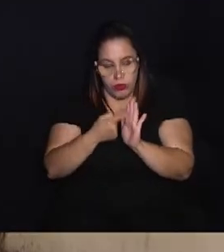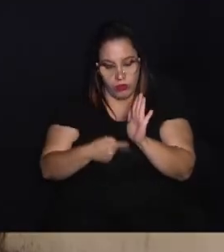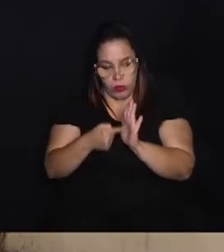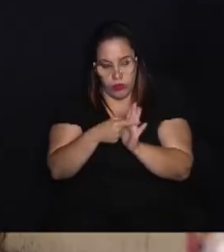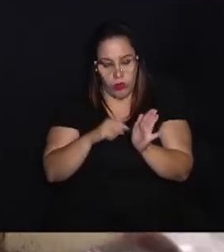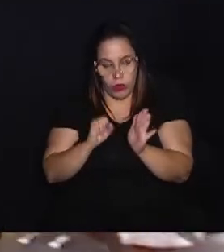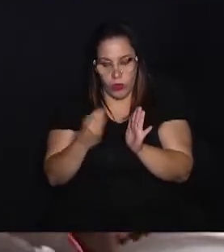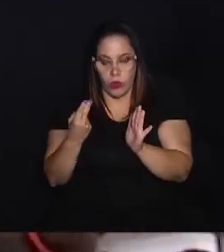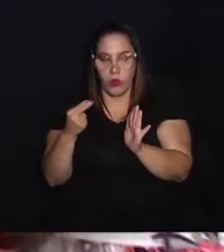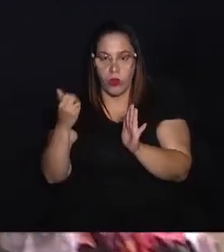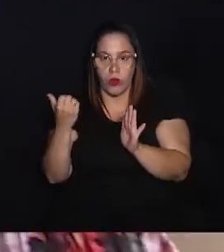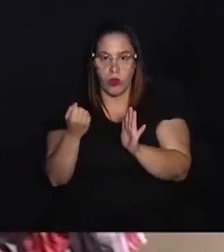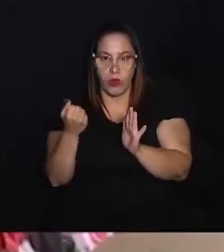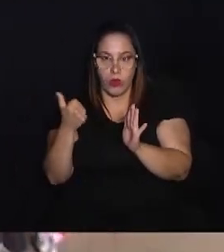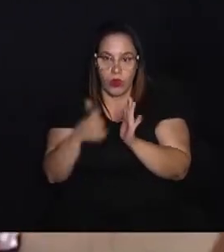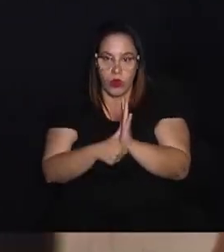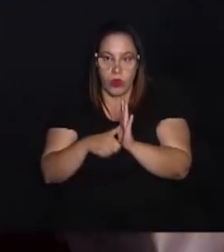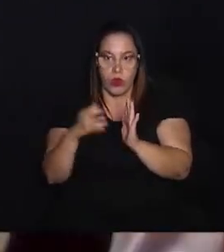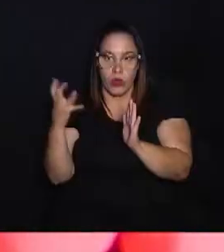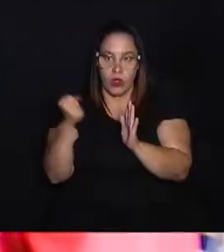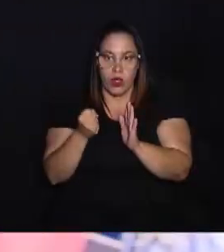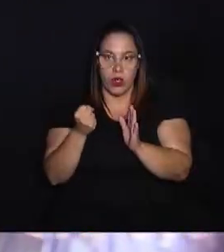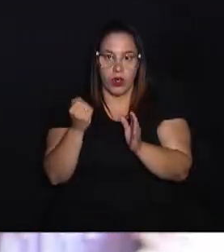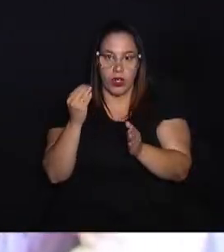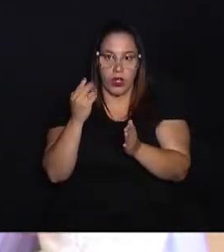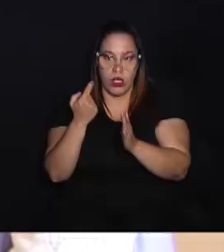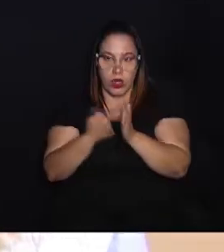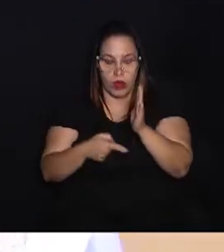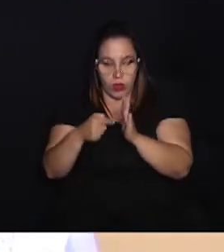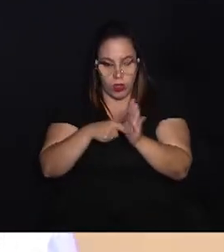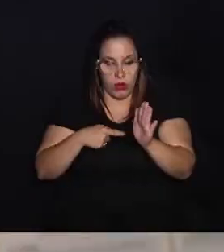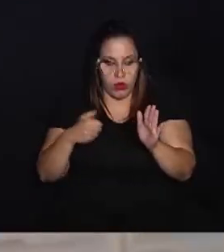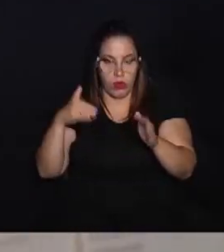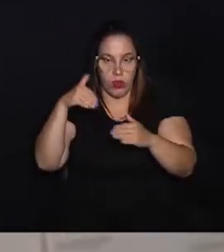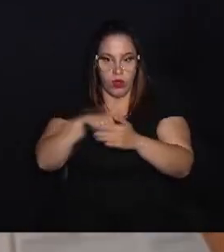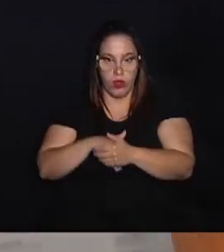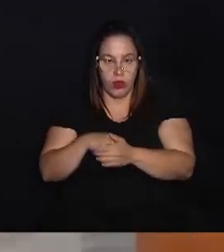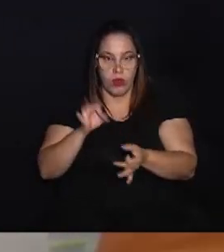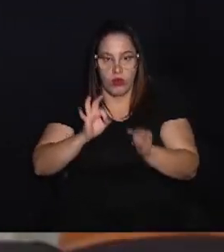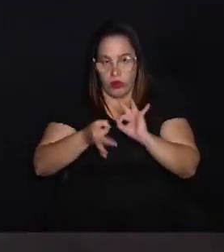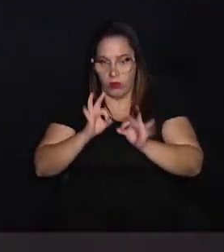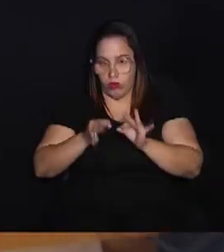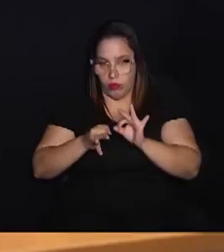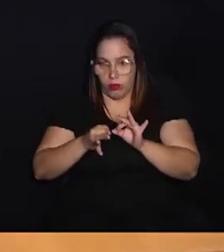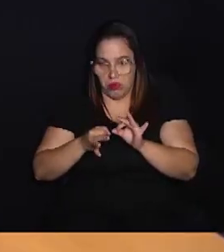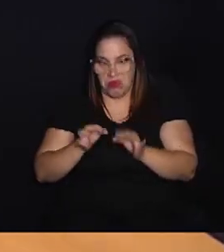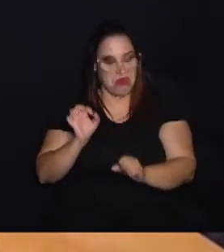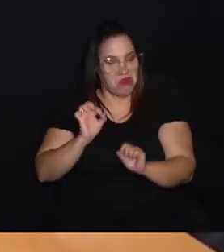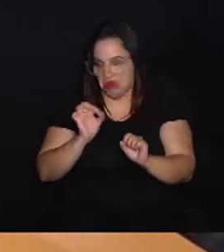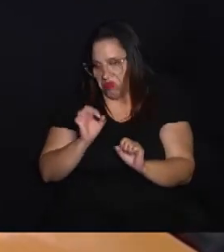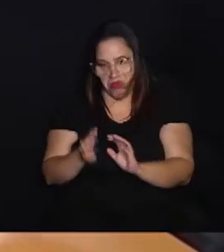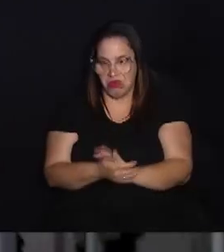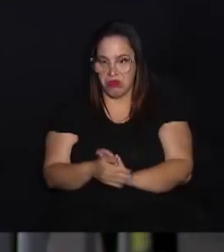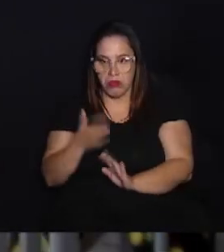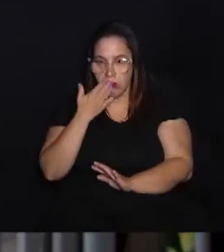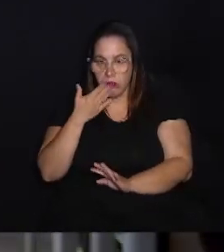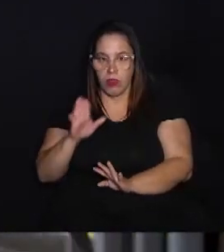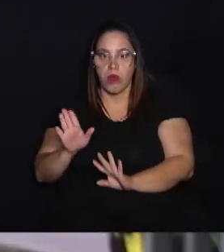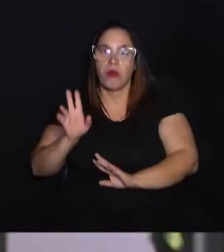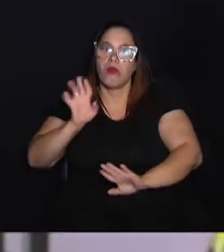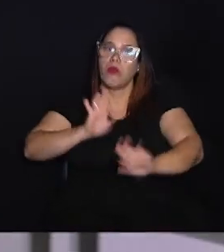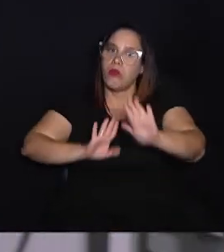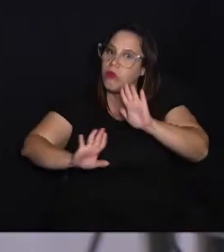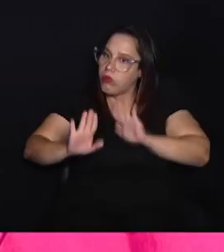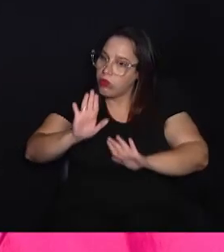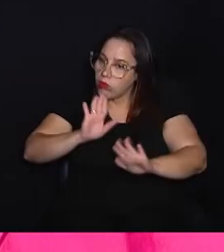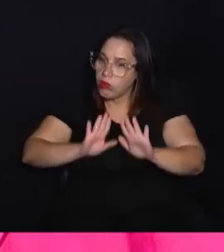brancos, não é possível cancelar uma eleição, já que a Justiça Eleitoral não considera esses votos. Ela pede cuidado com